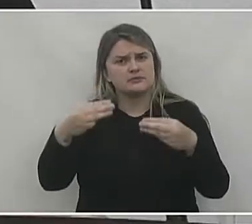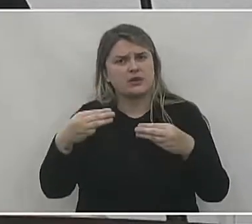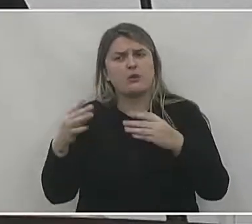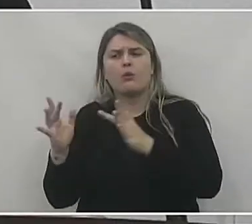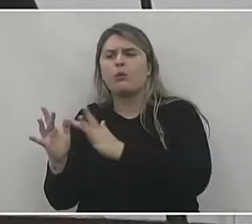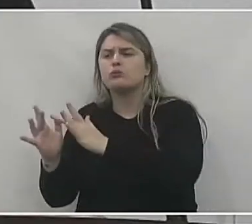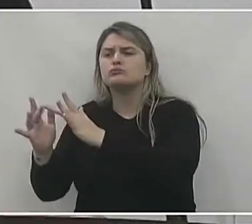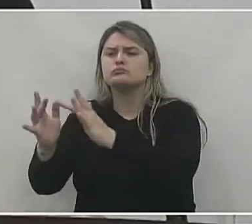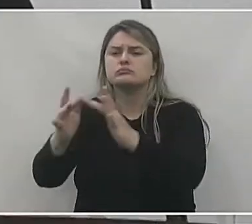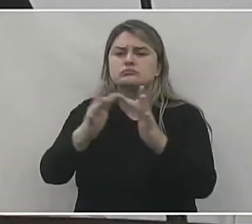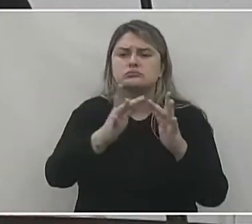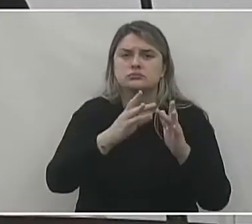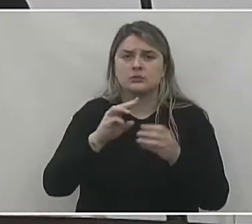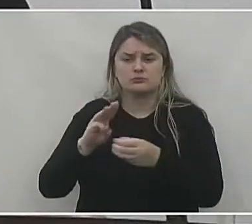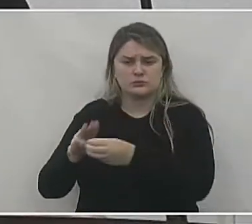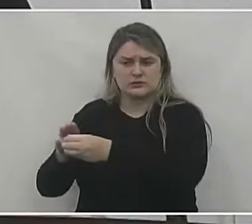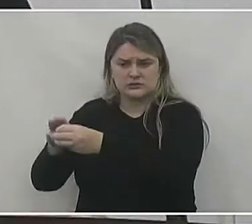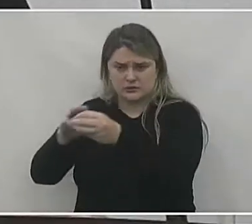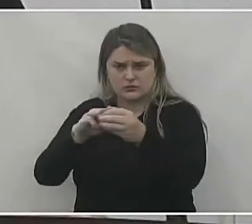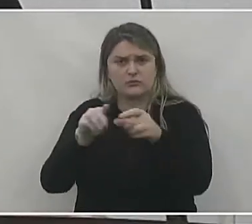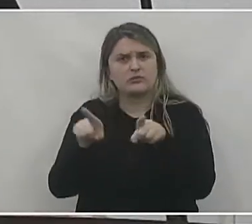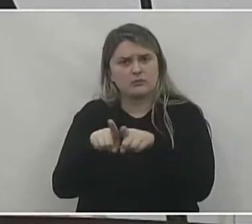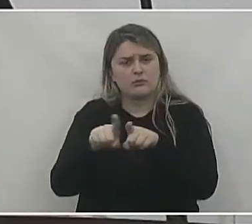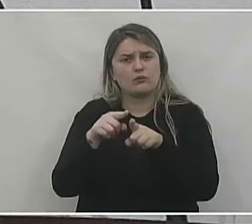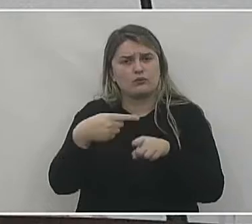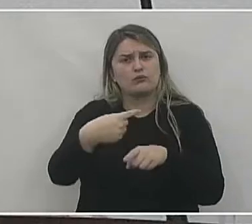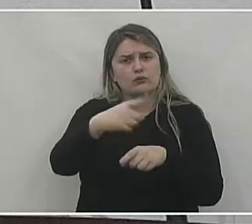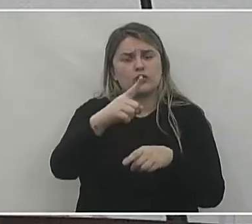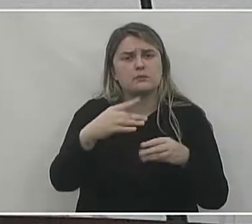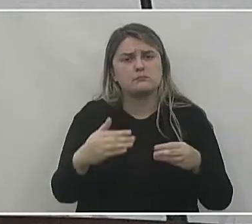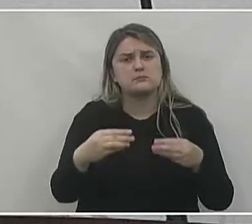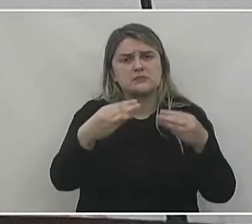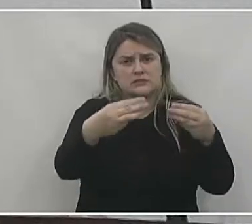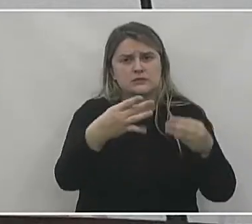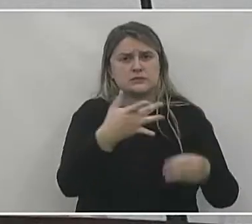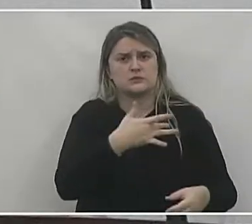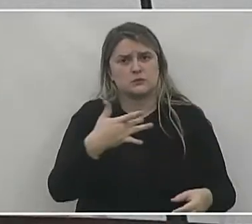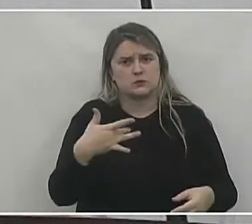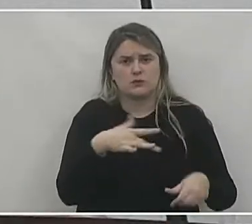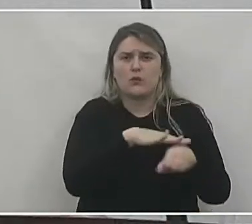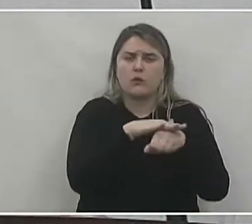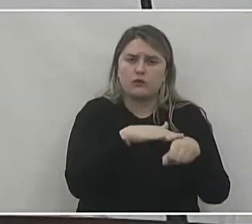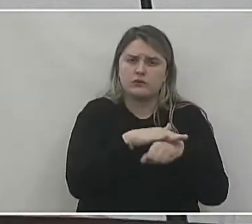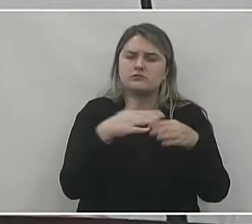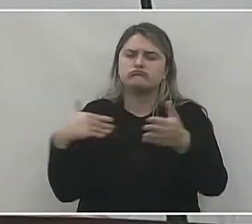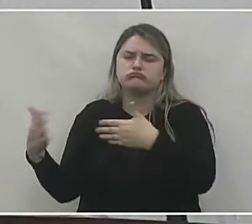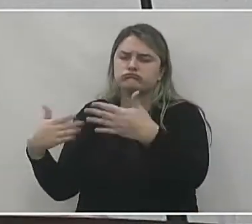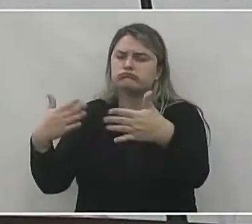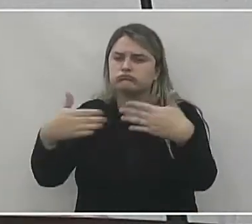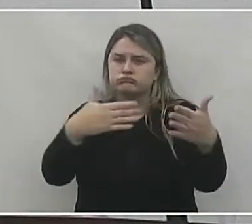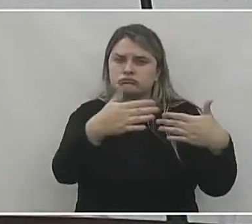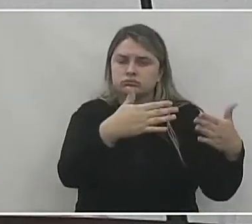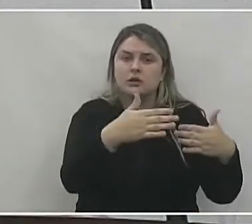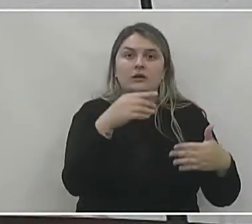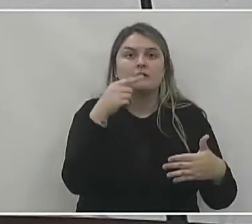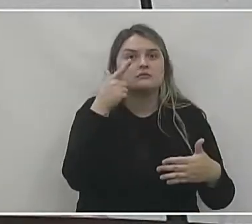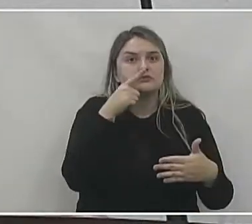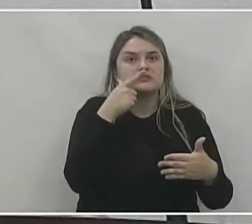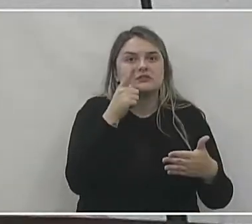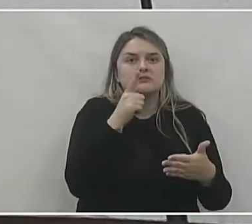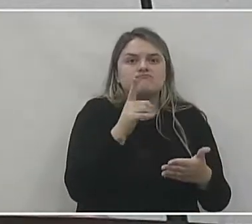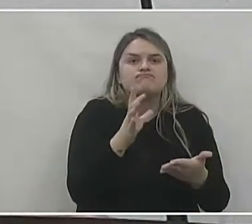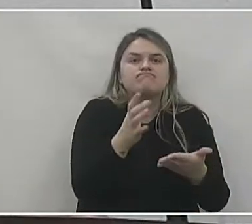os municípios. E fui no ministro da Saúde. E eu fui mais feliz no ministro da Saúde, onde nós arrancamos